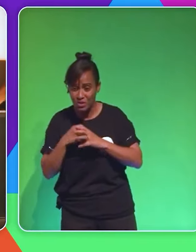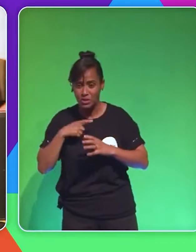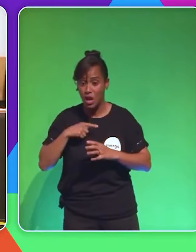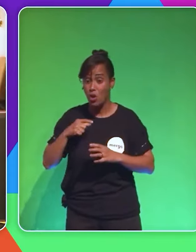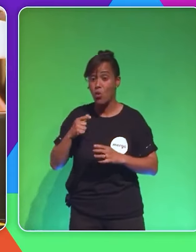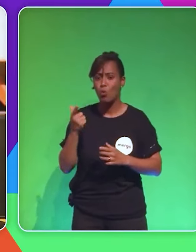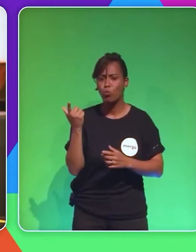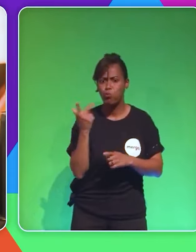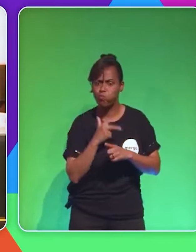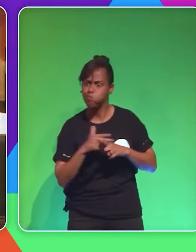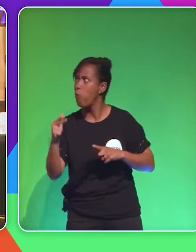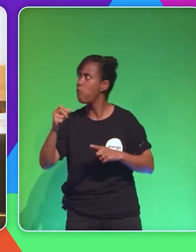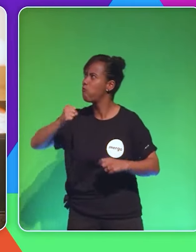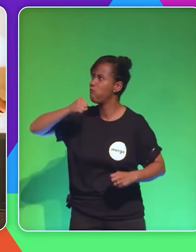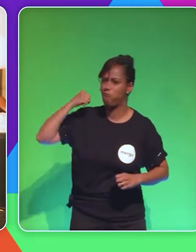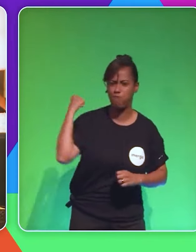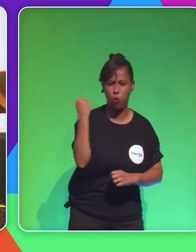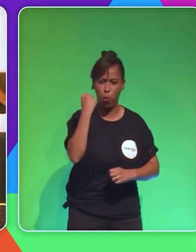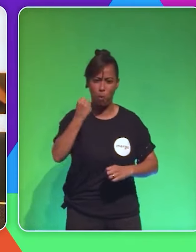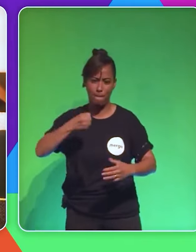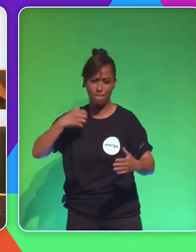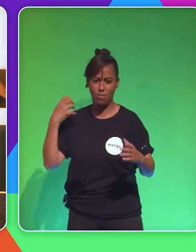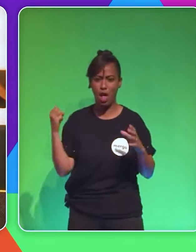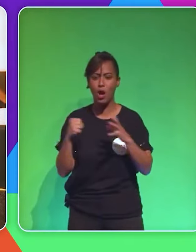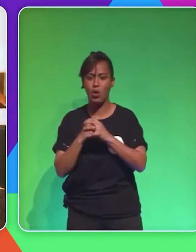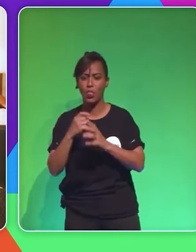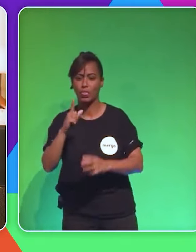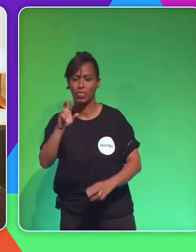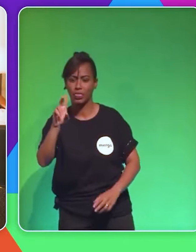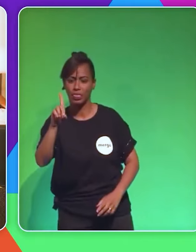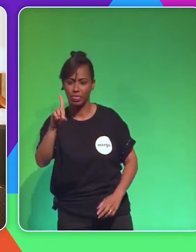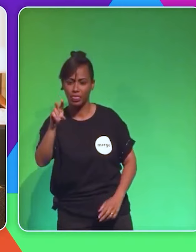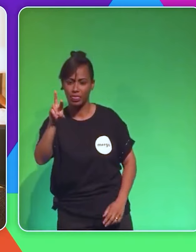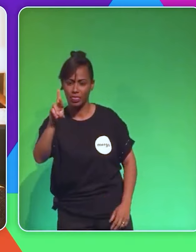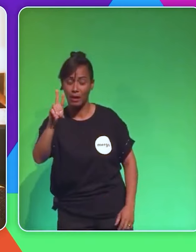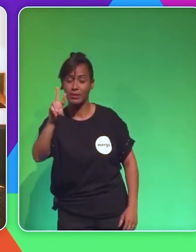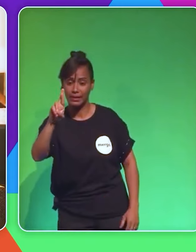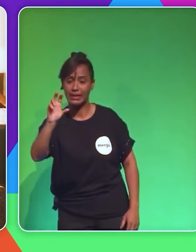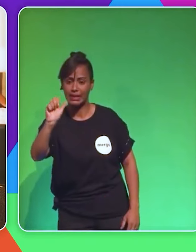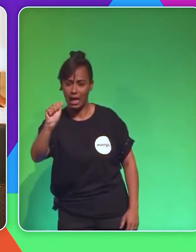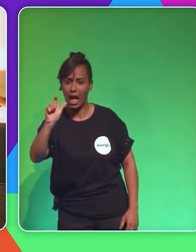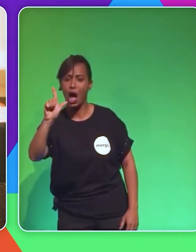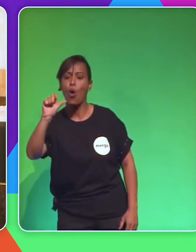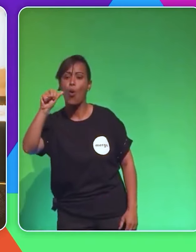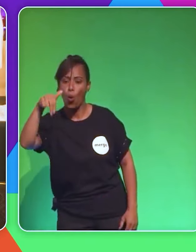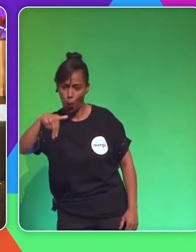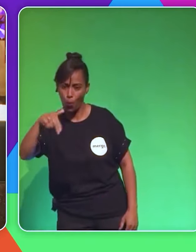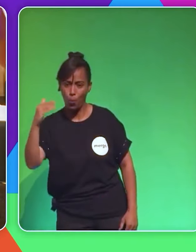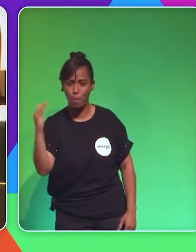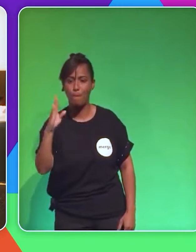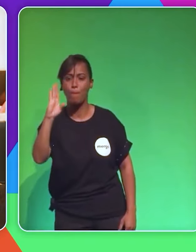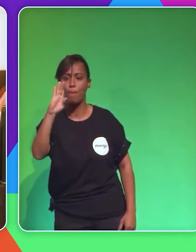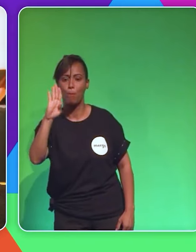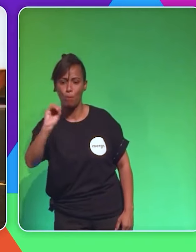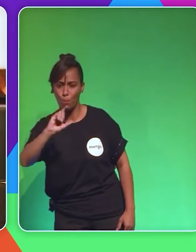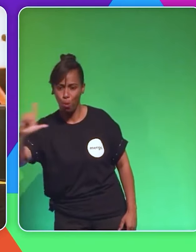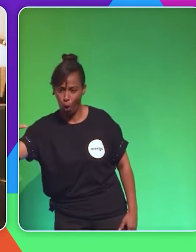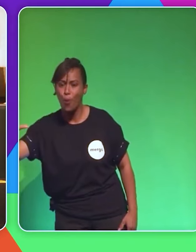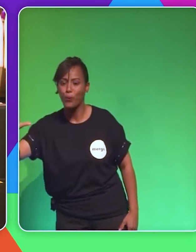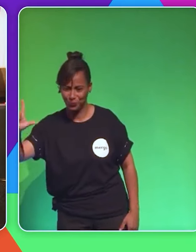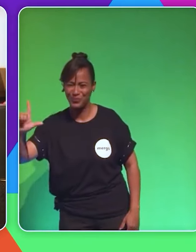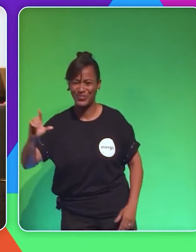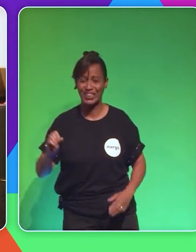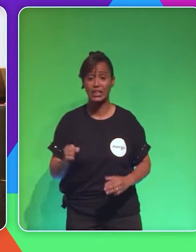golpe o golpe mais forte qual que é o golpe mais forte do Goku isso agora que eu mostrei fica fácil Vel né